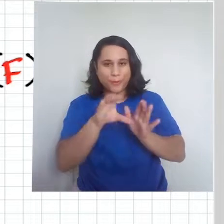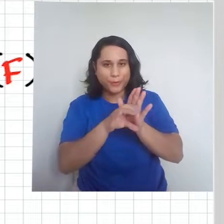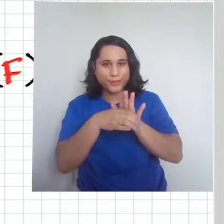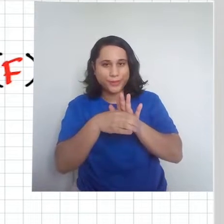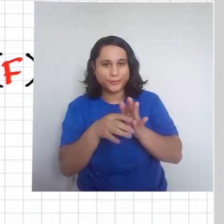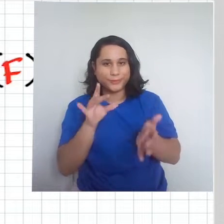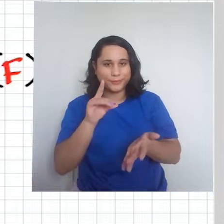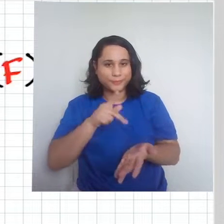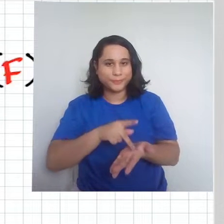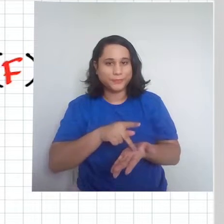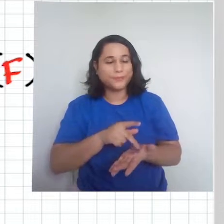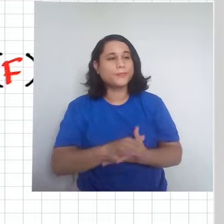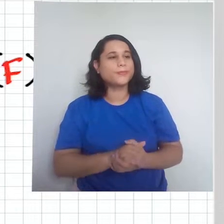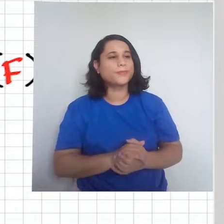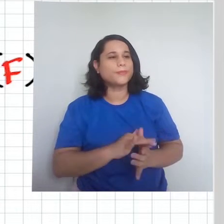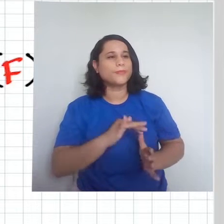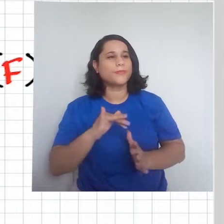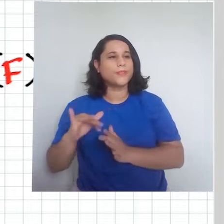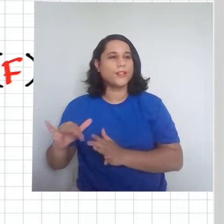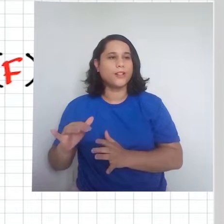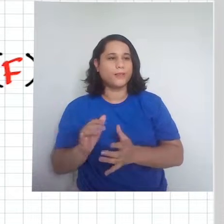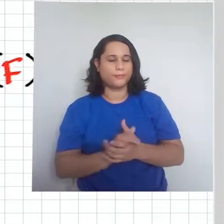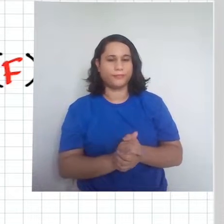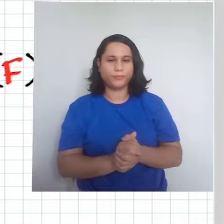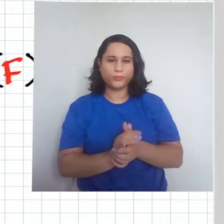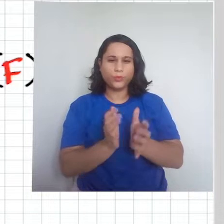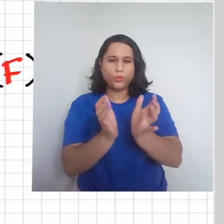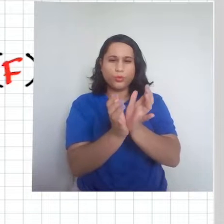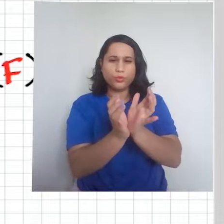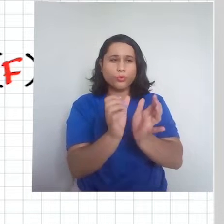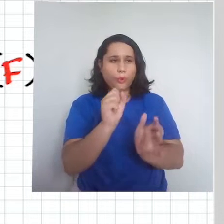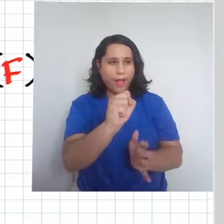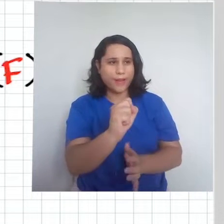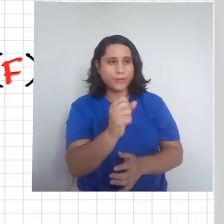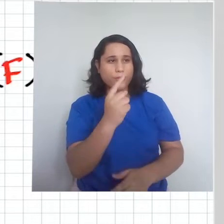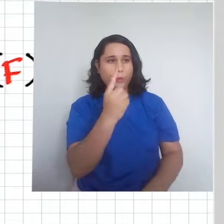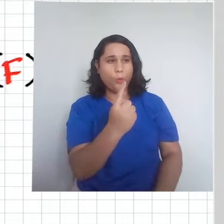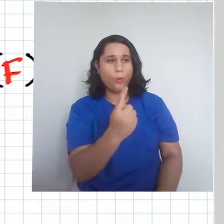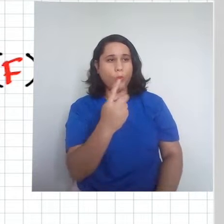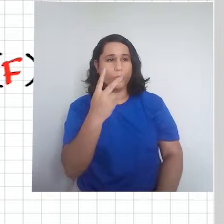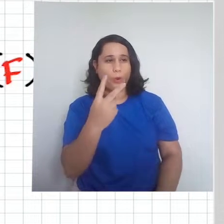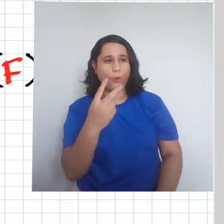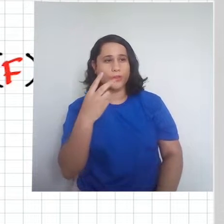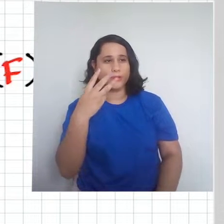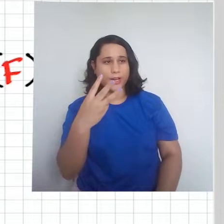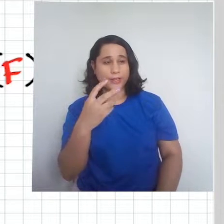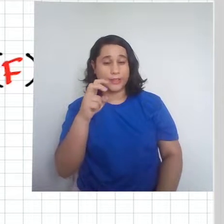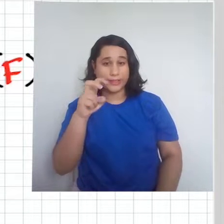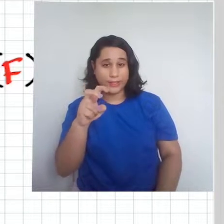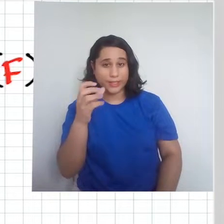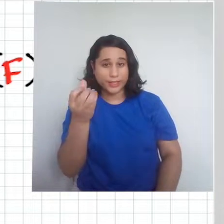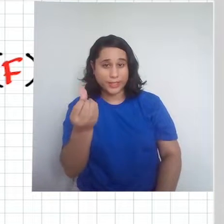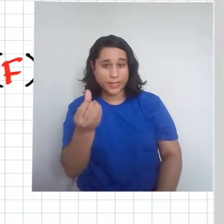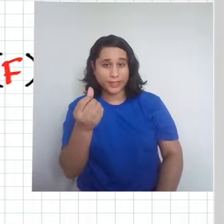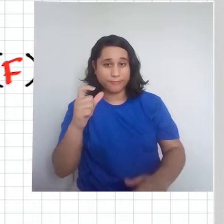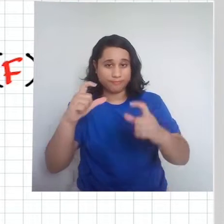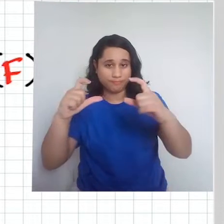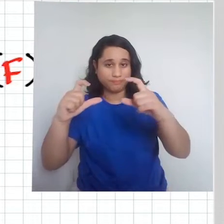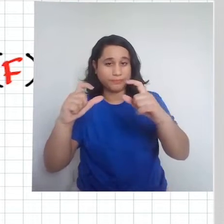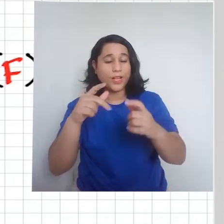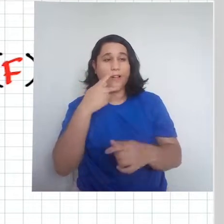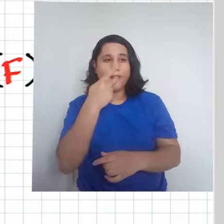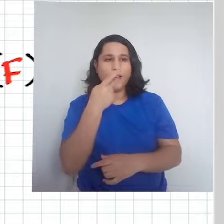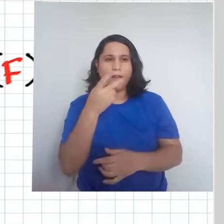Sendo S igual a 1, 2, 3, 5 e 6, assinale verdadeiro